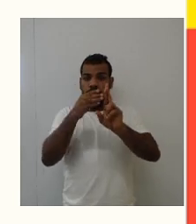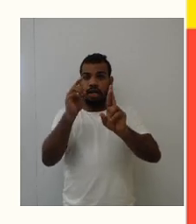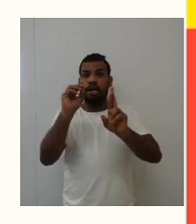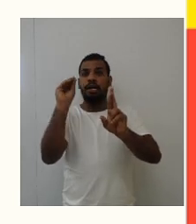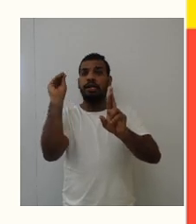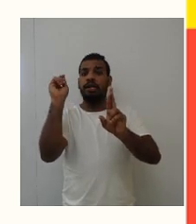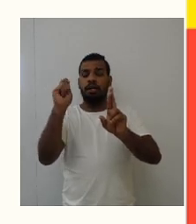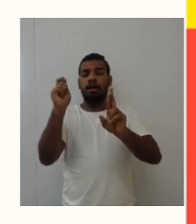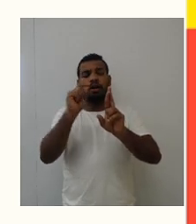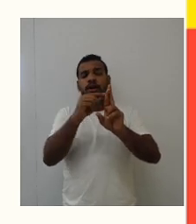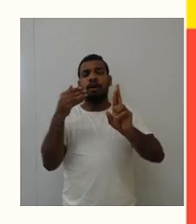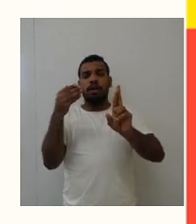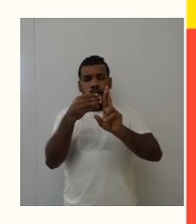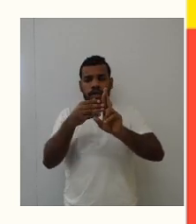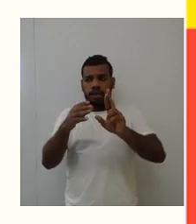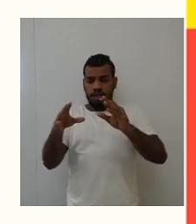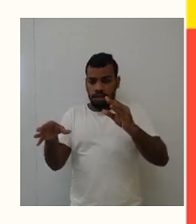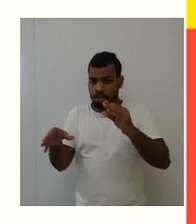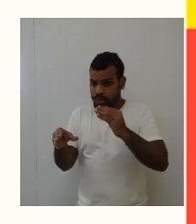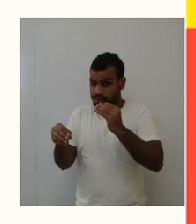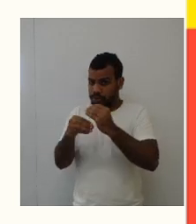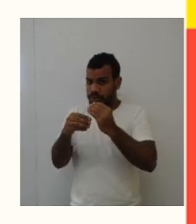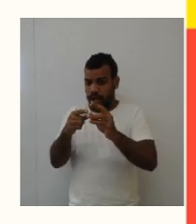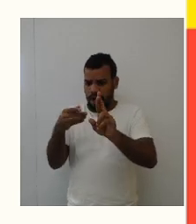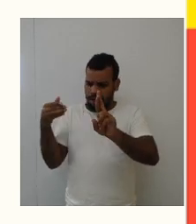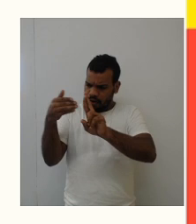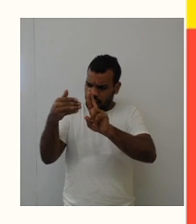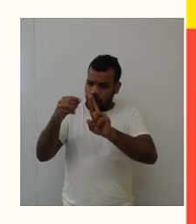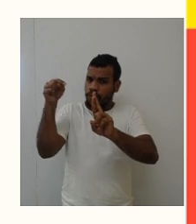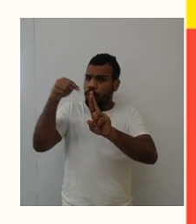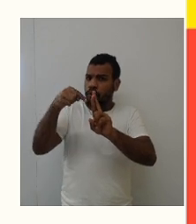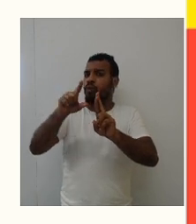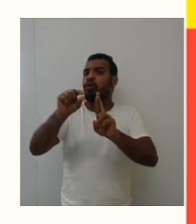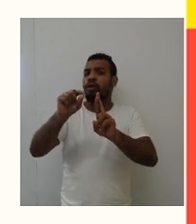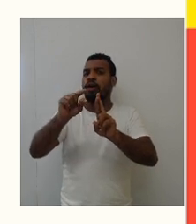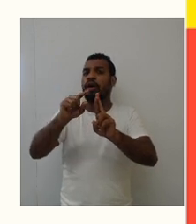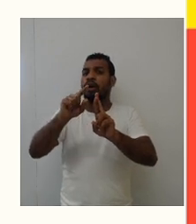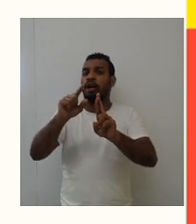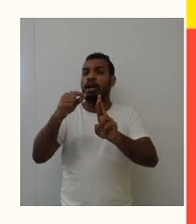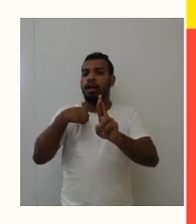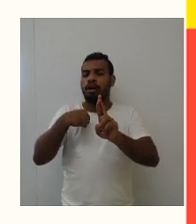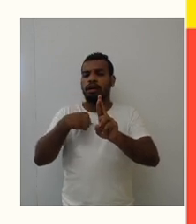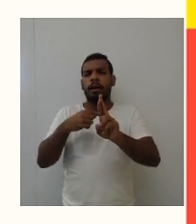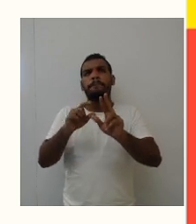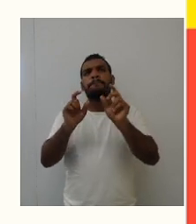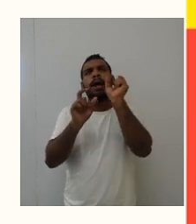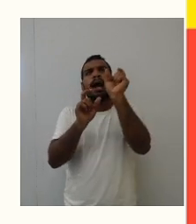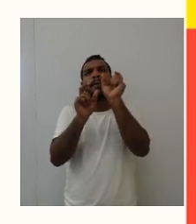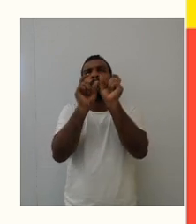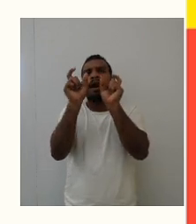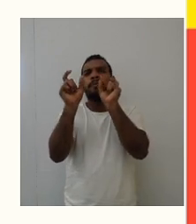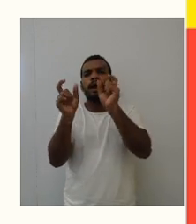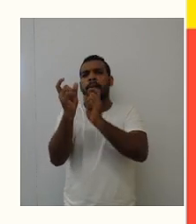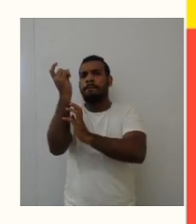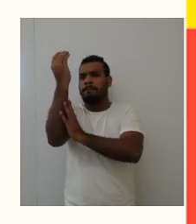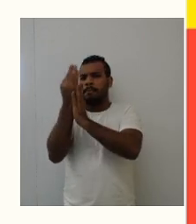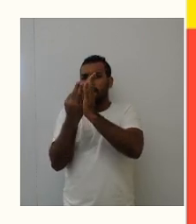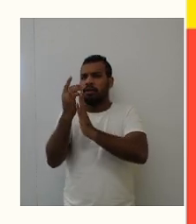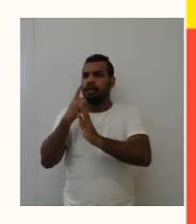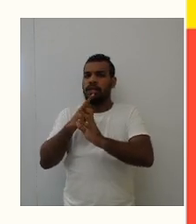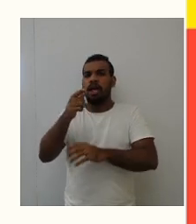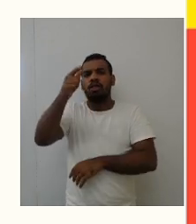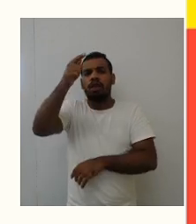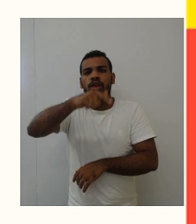à reinteração. É isso, eu disse a vocês que a referenciação vai servir para se referir a algumas palavras no texto e fazer